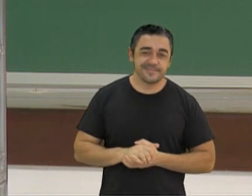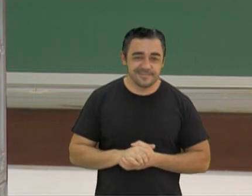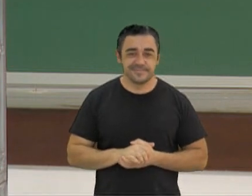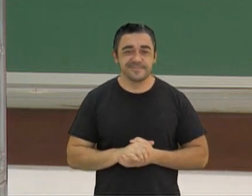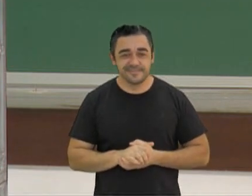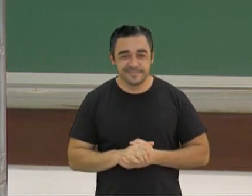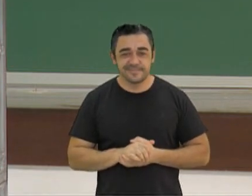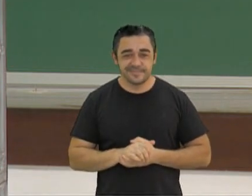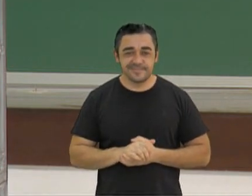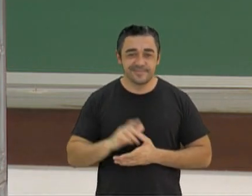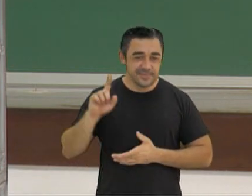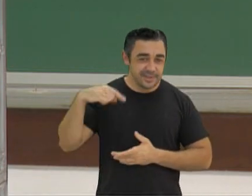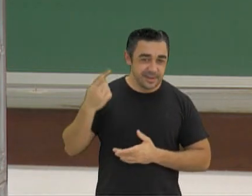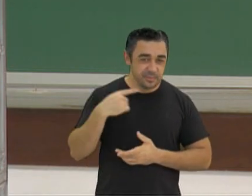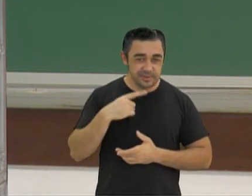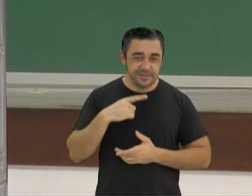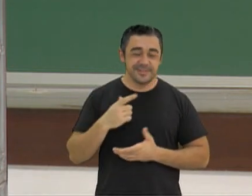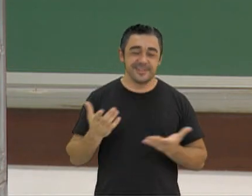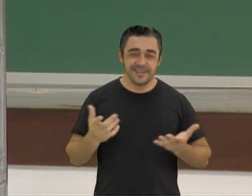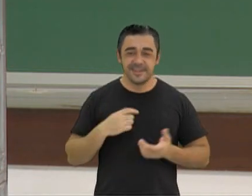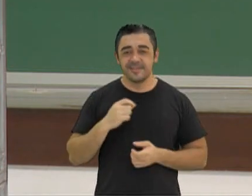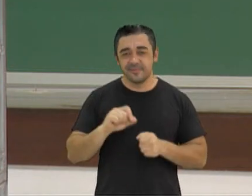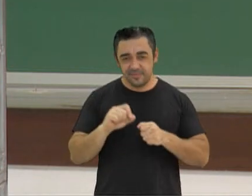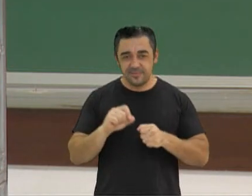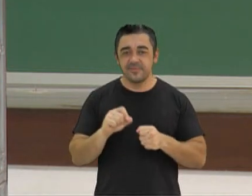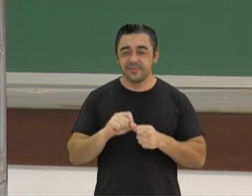Muito bom. Daqui a pouco ele vai me deixar de castigo, galera.